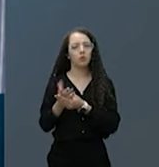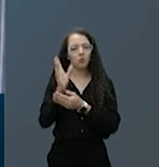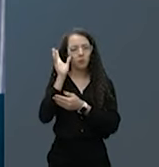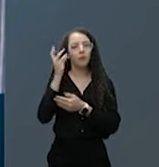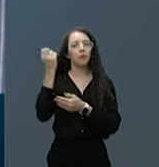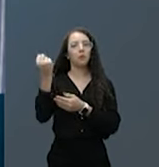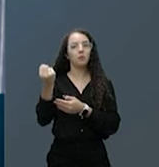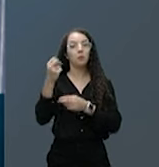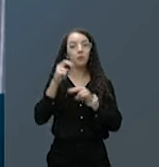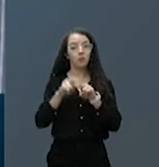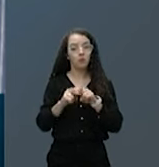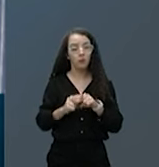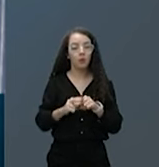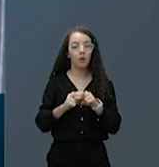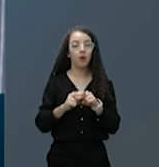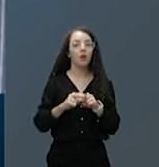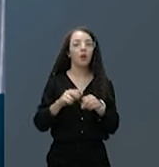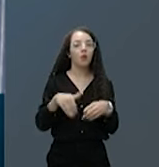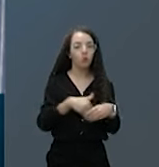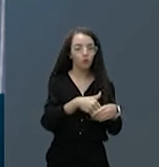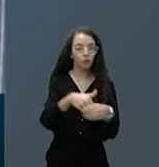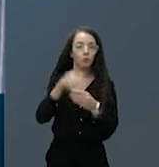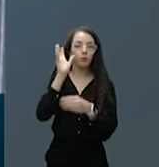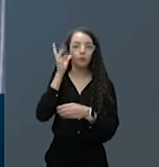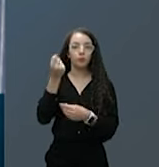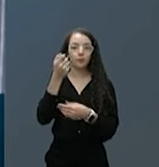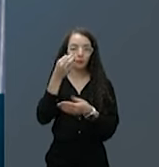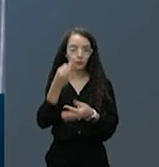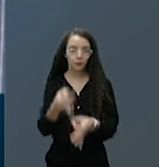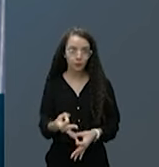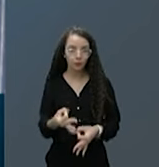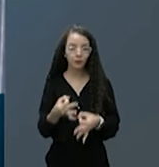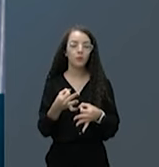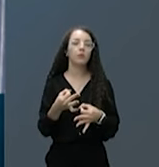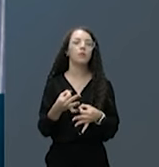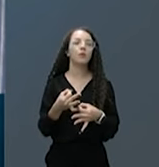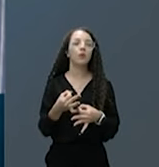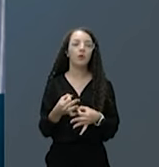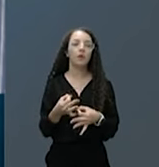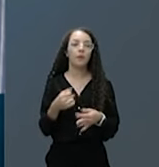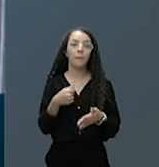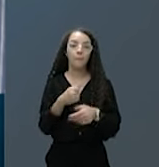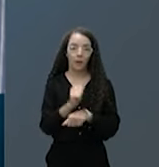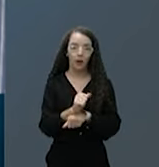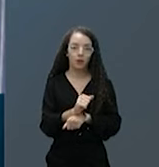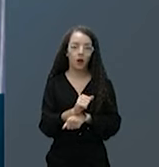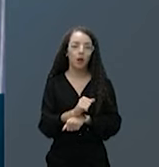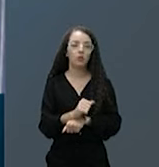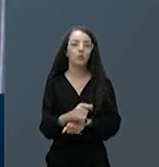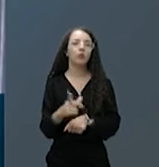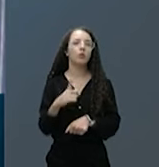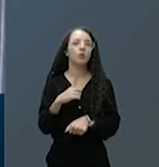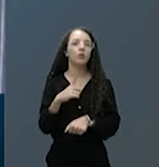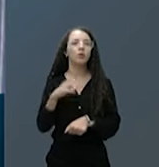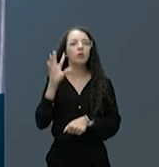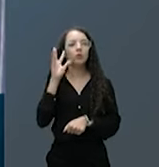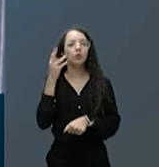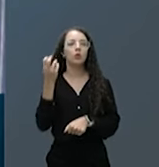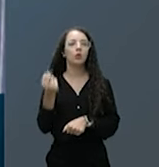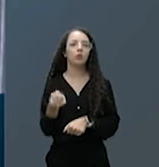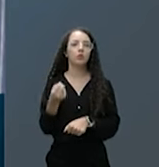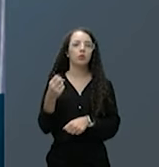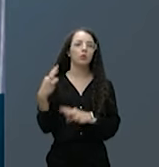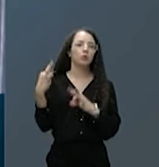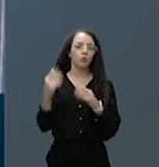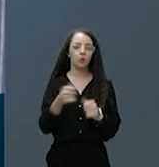pelo acordo embargado, que teria afastado tacitamente a aplicação do entendimento firmado